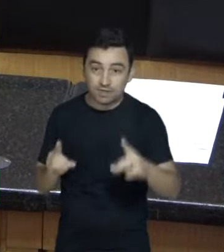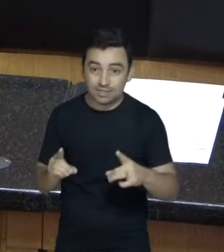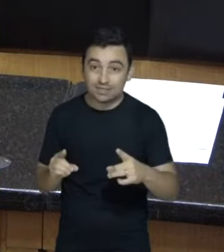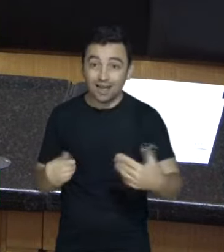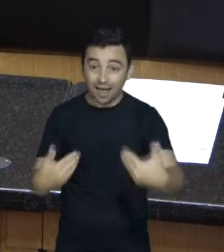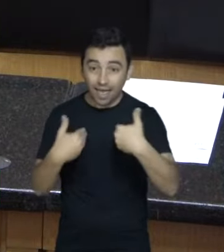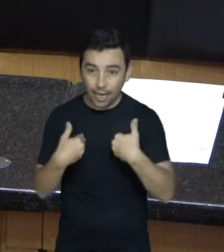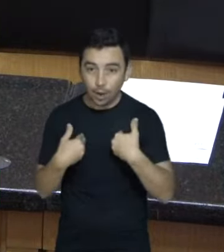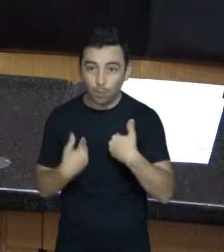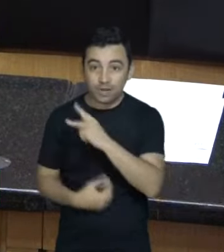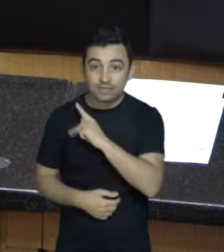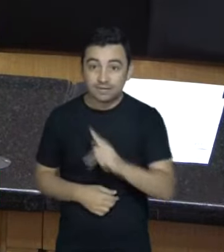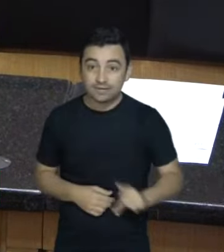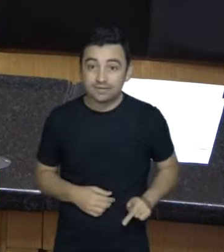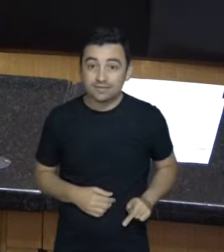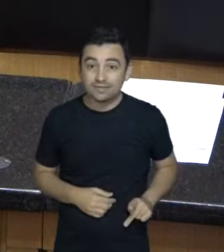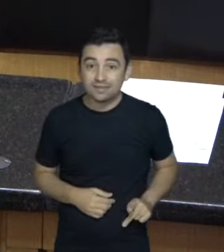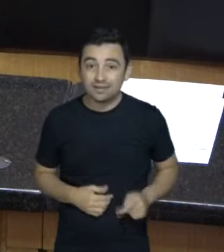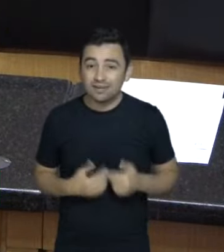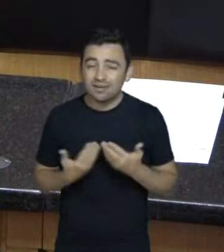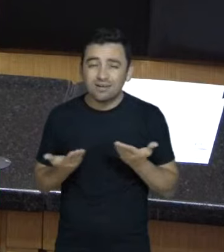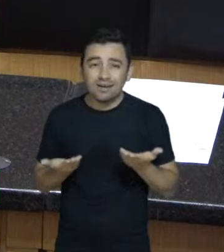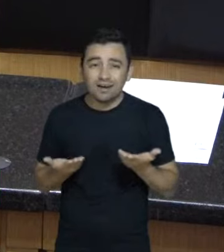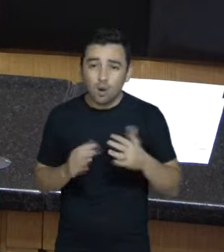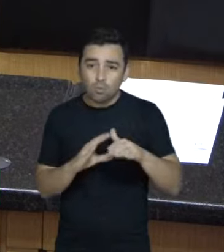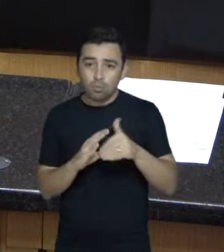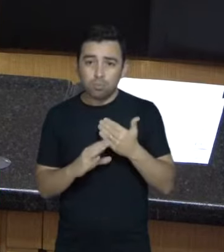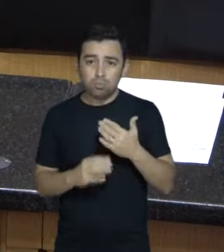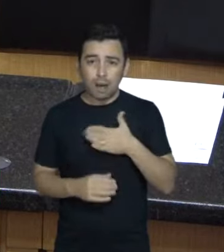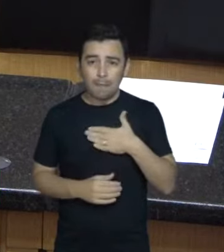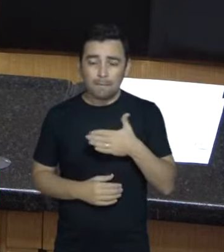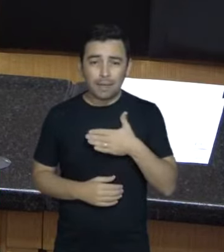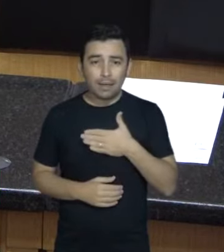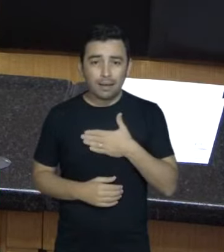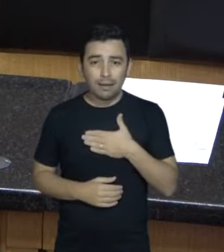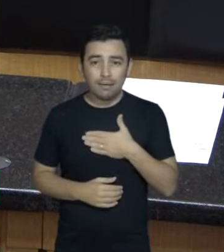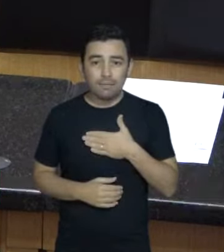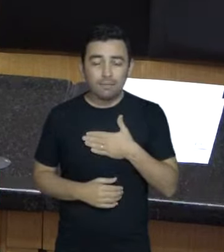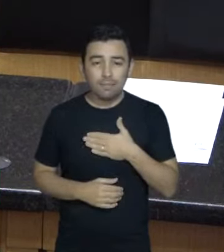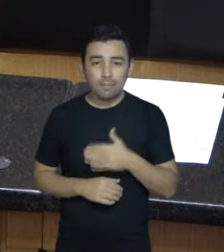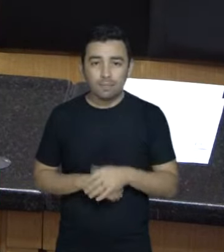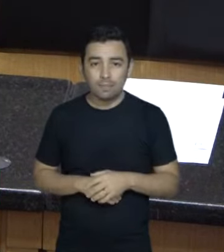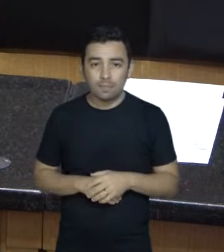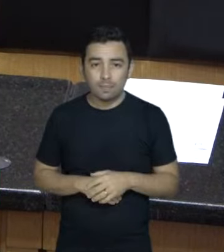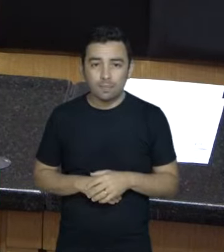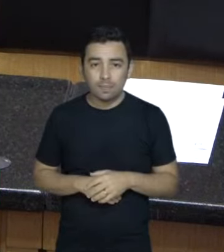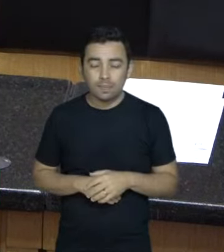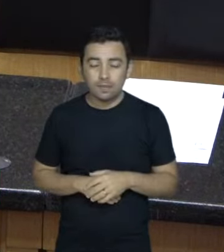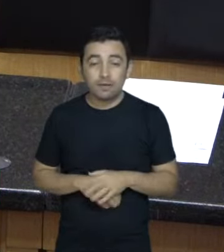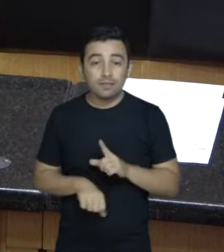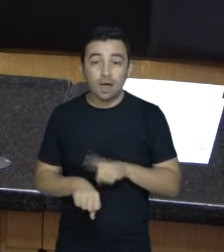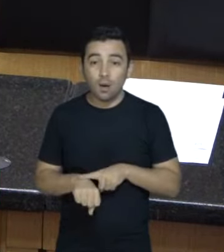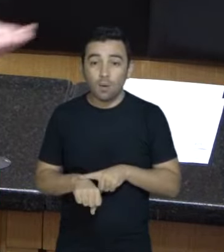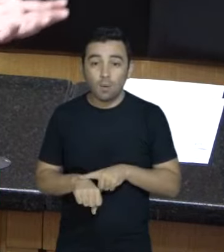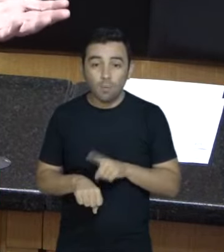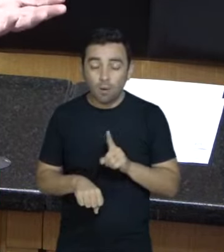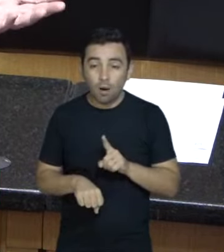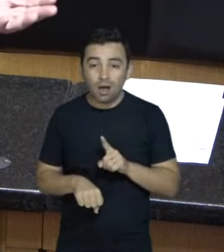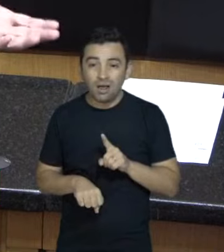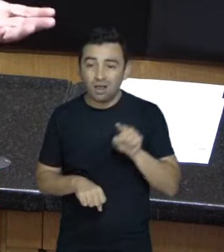sou o presidente. Uhum. Então, ele veio endereçado a mim, uma pessoa, e na hora que ele estava falando